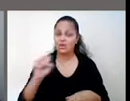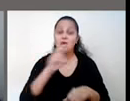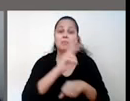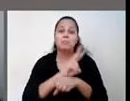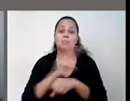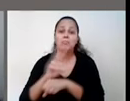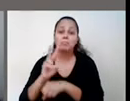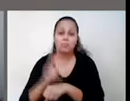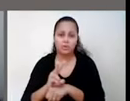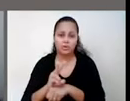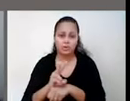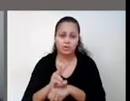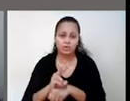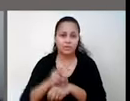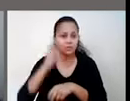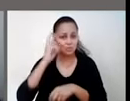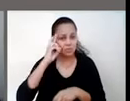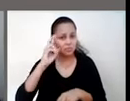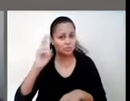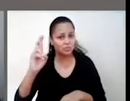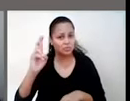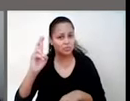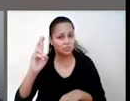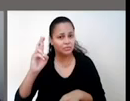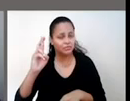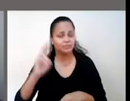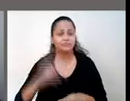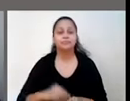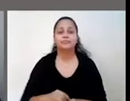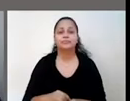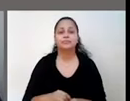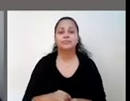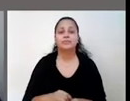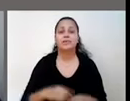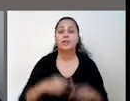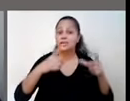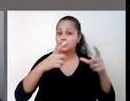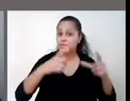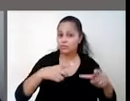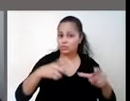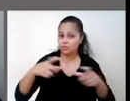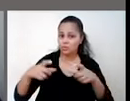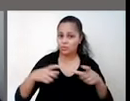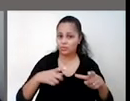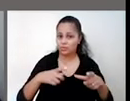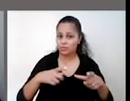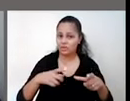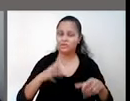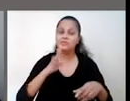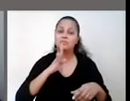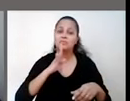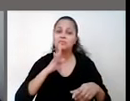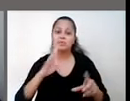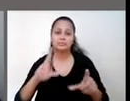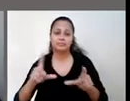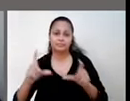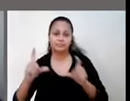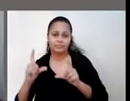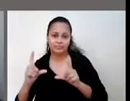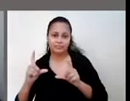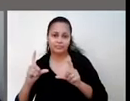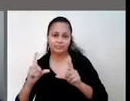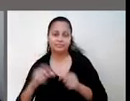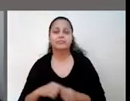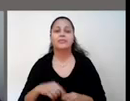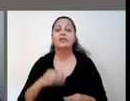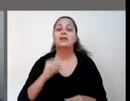sob proteção dos senhores feudais, certo? Essas regiões ficaram conhecidas como burgos, e quem vivia